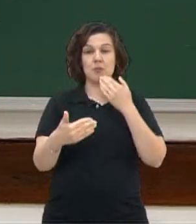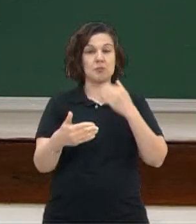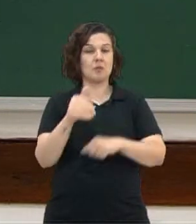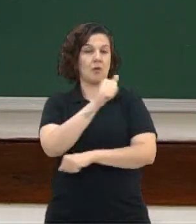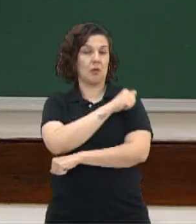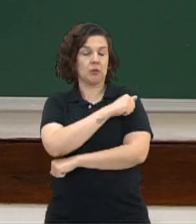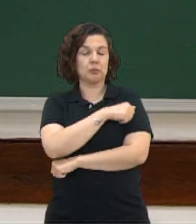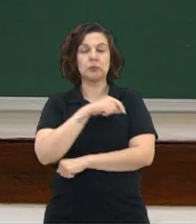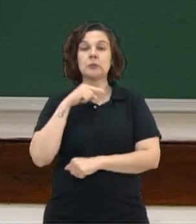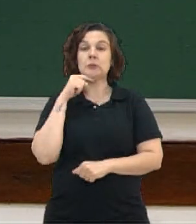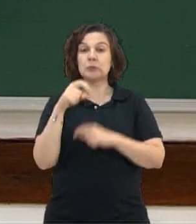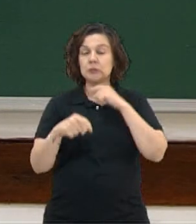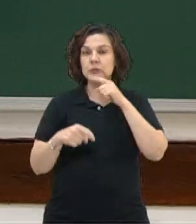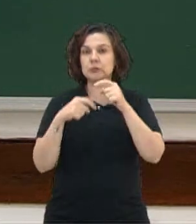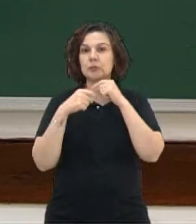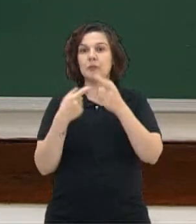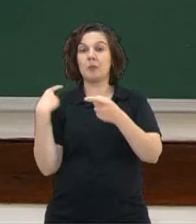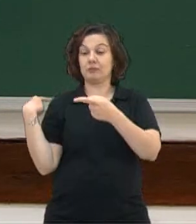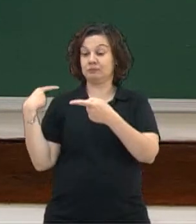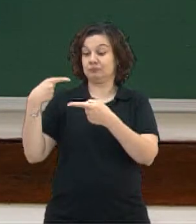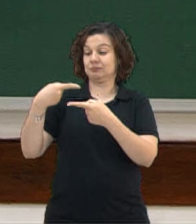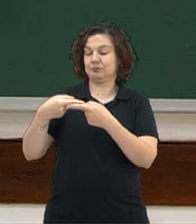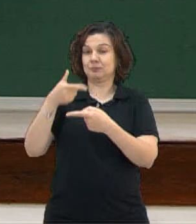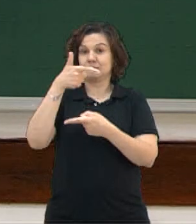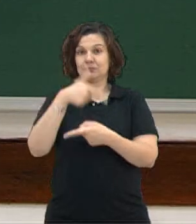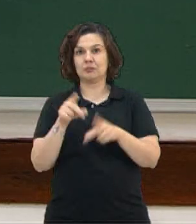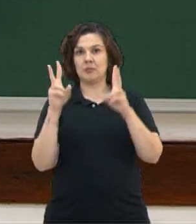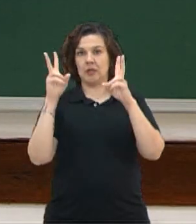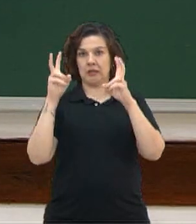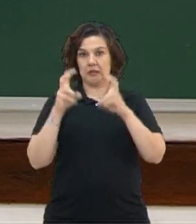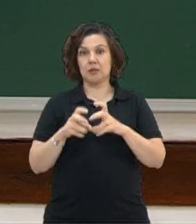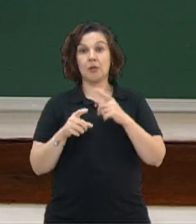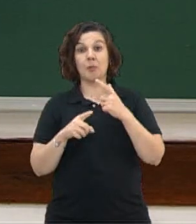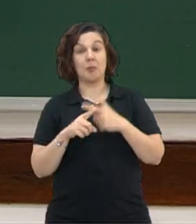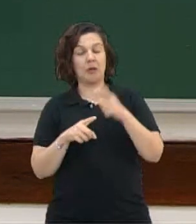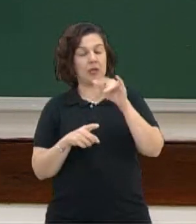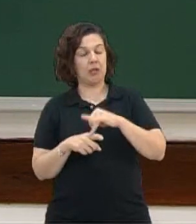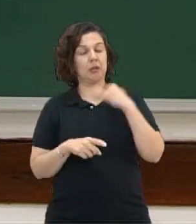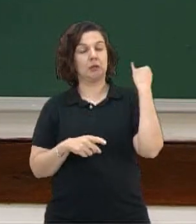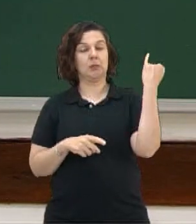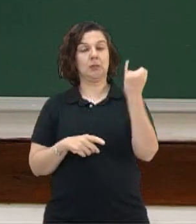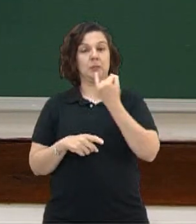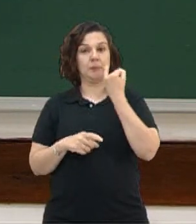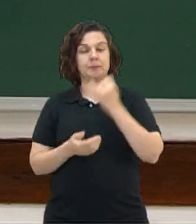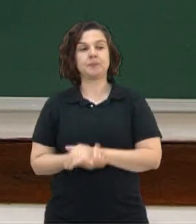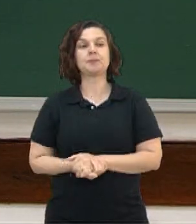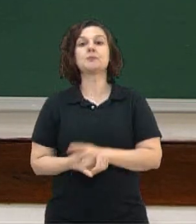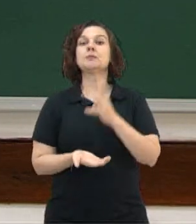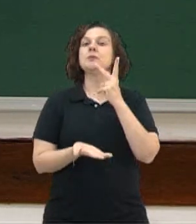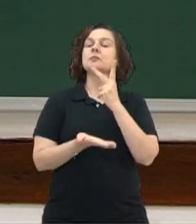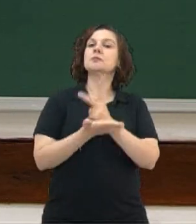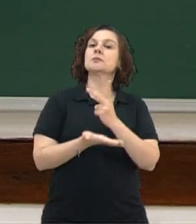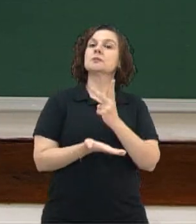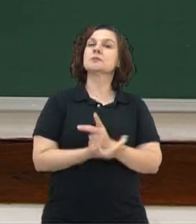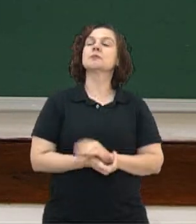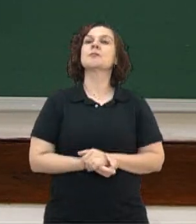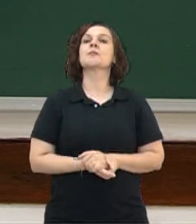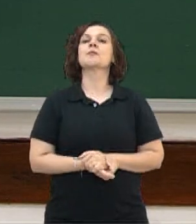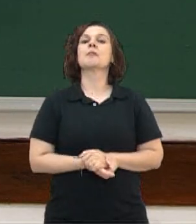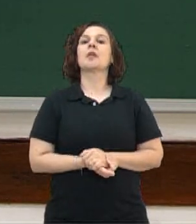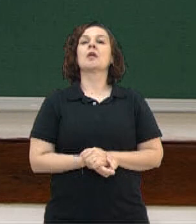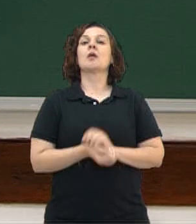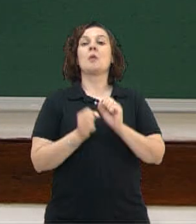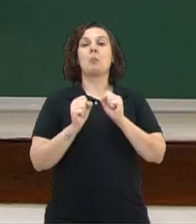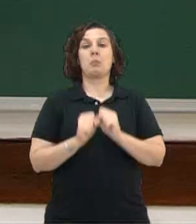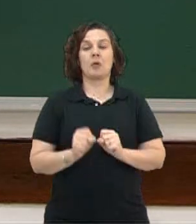também entraram em contato pedindo que fosse retomado esse assunto. Haja vista que é um assunto de bastante importância e é um assunto que às vezes